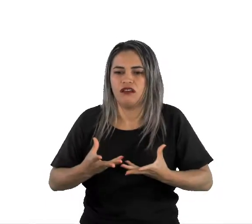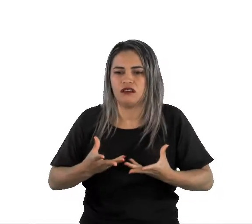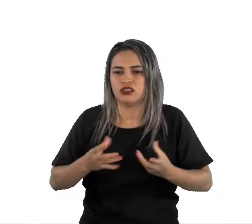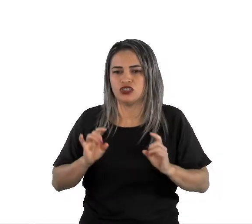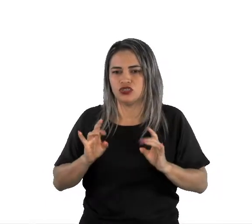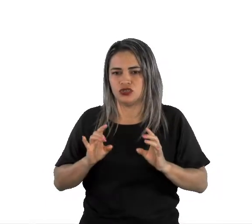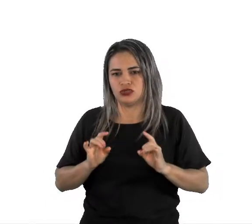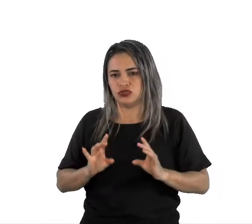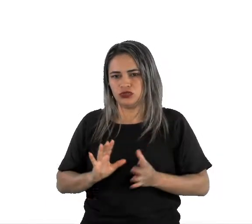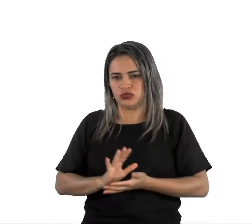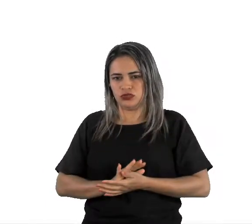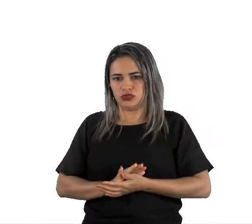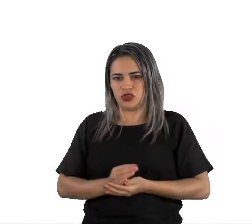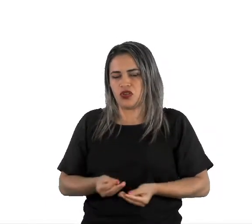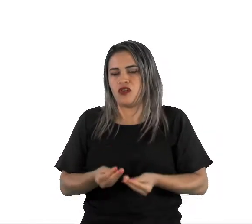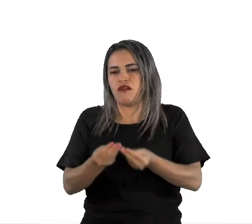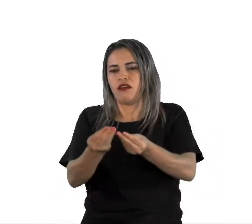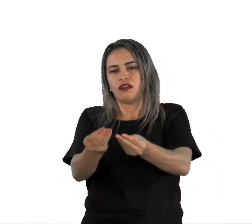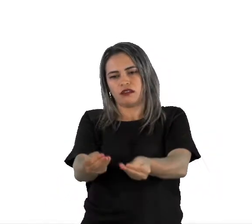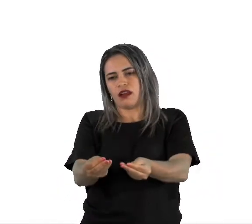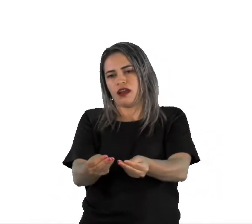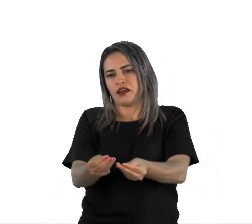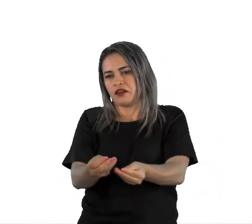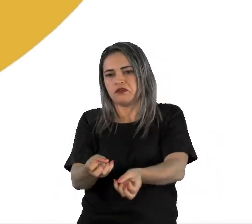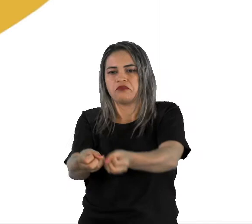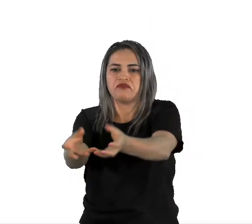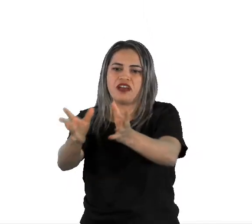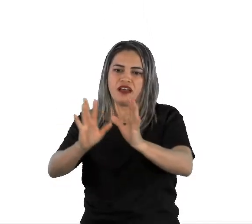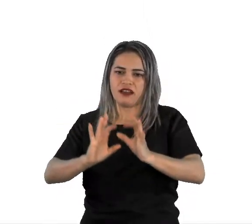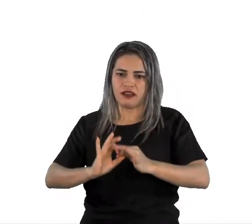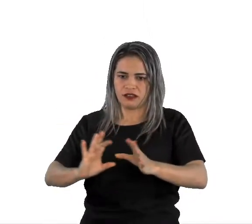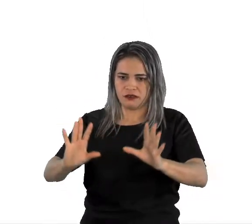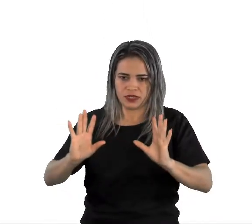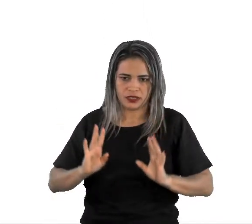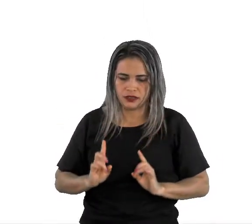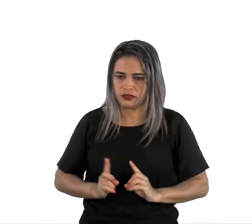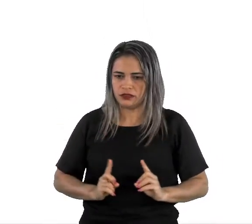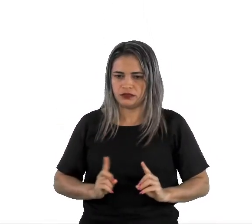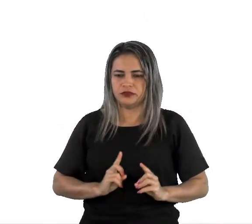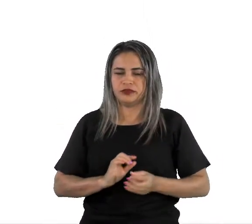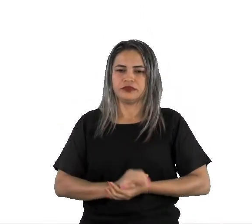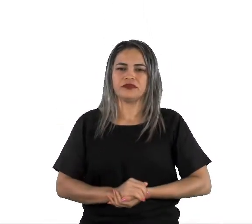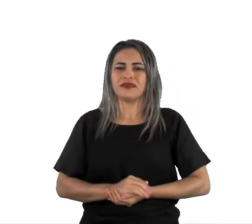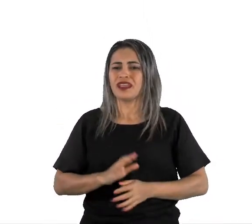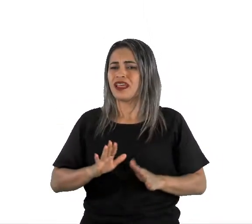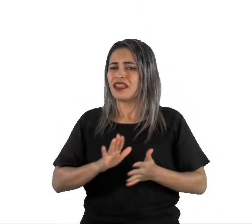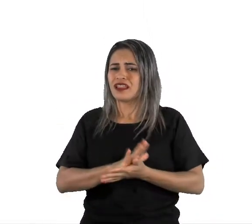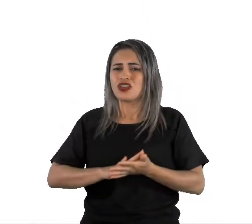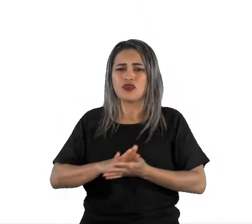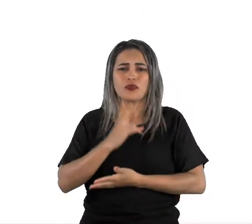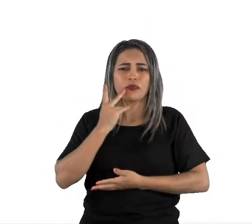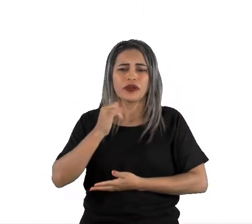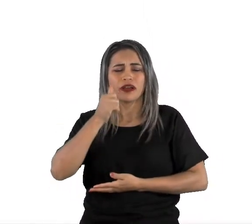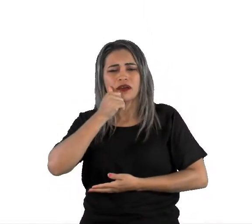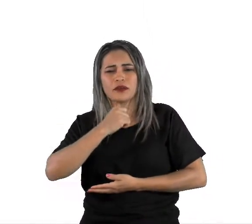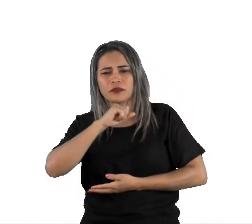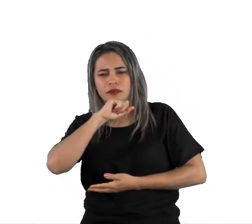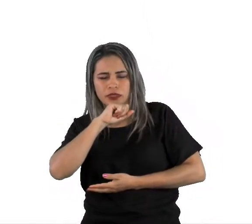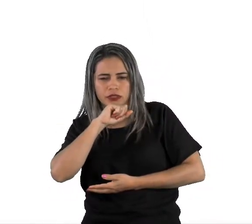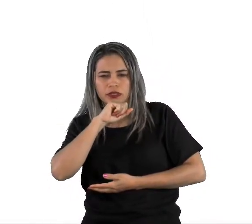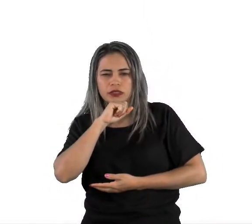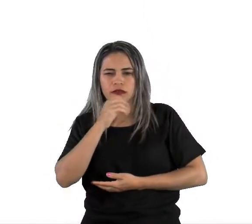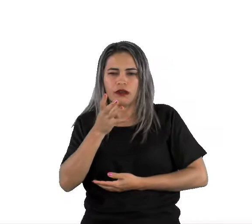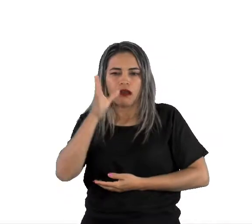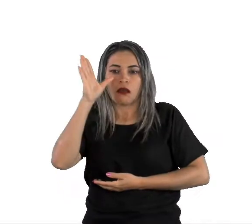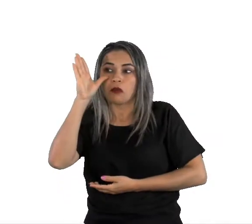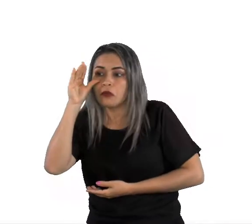simplesmente ser entregue de mão beijada. Nenhum pai ou mãe deseja espionar